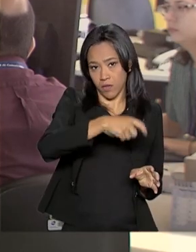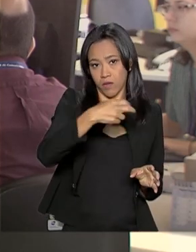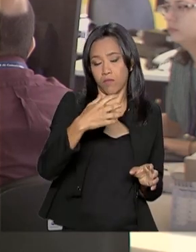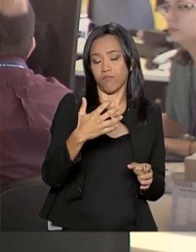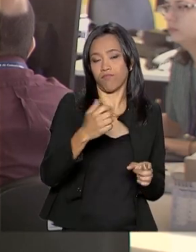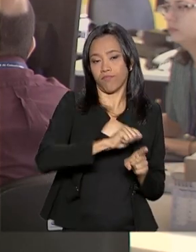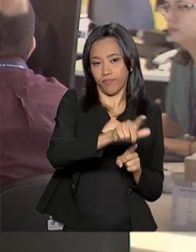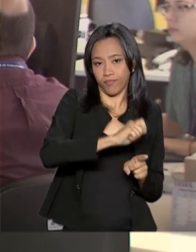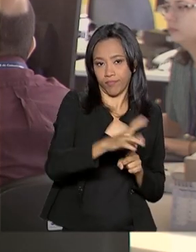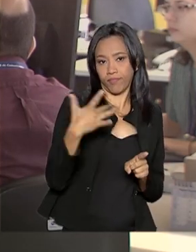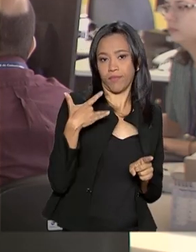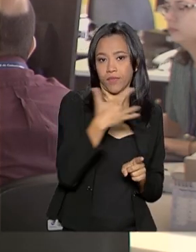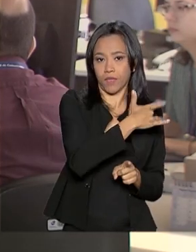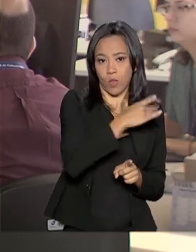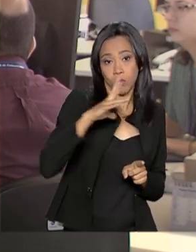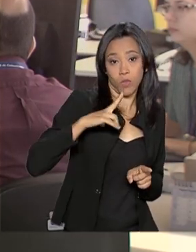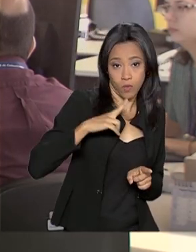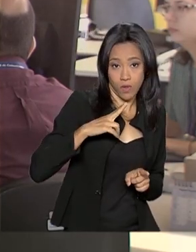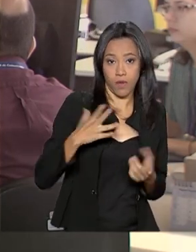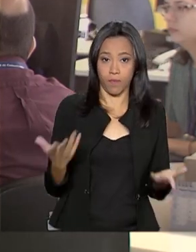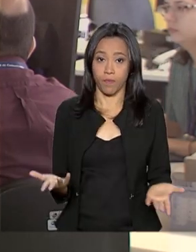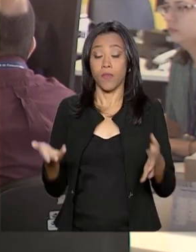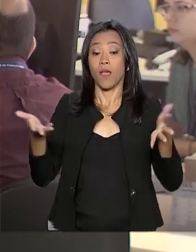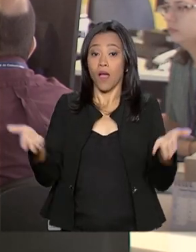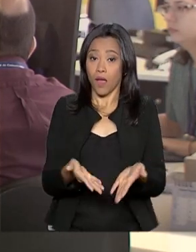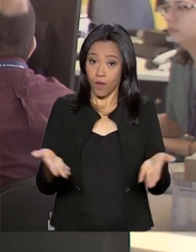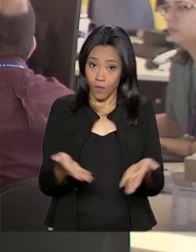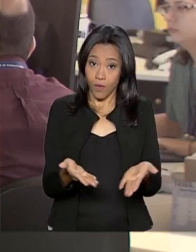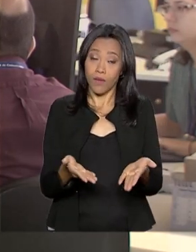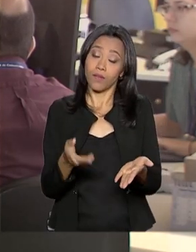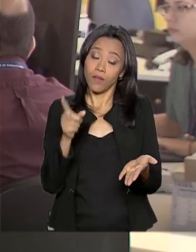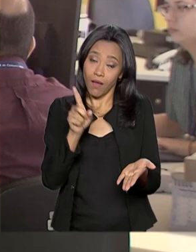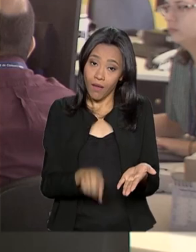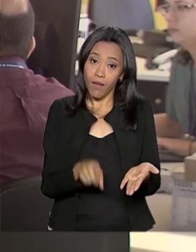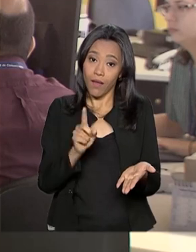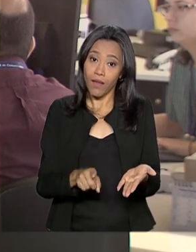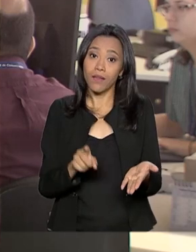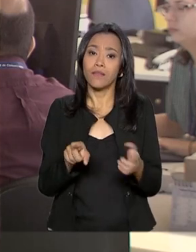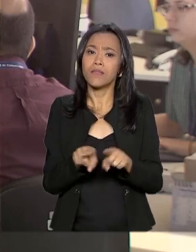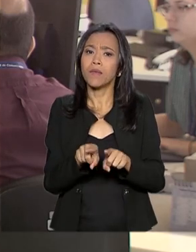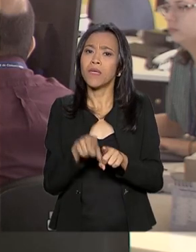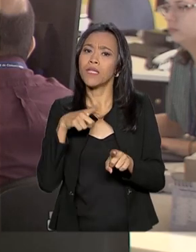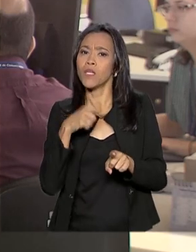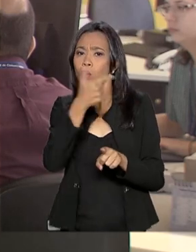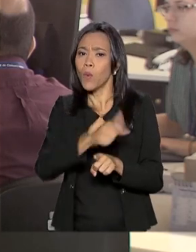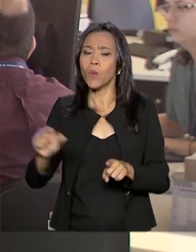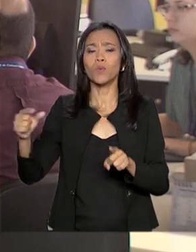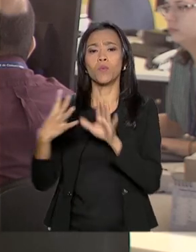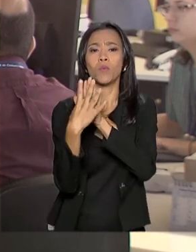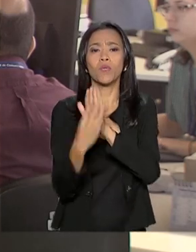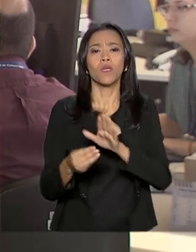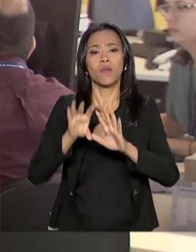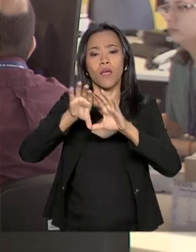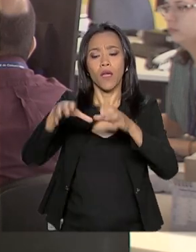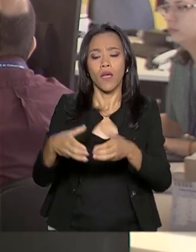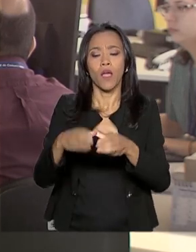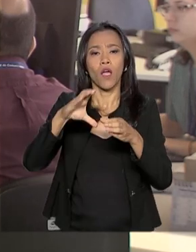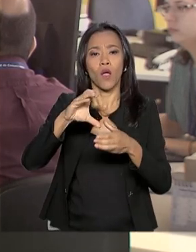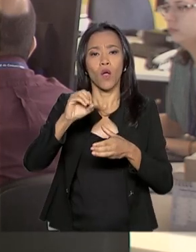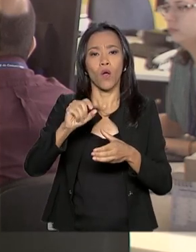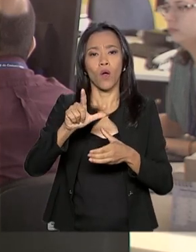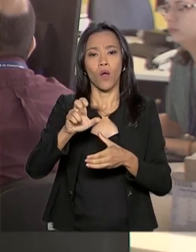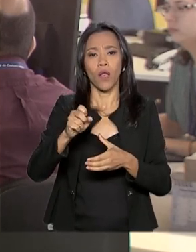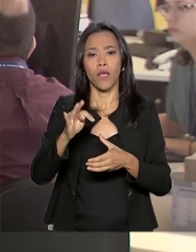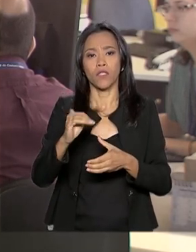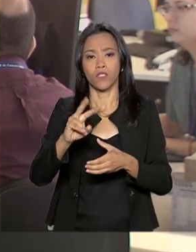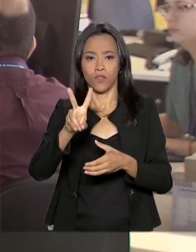familiares e coletivos por adesão. E agora passa a valer para os planos coletivos e empresariais, que representam 70%